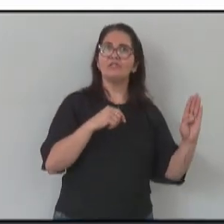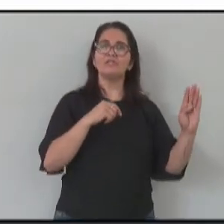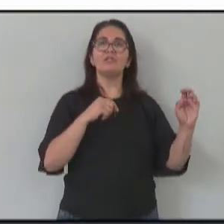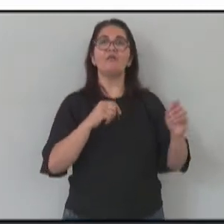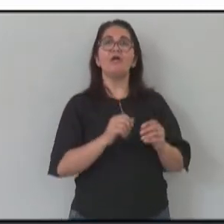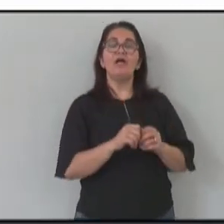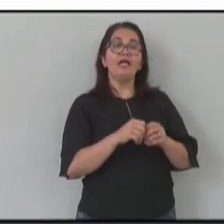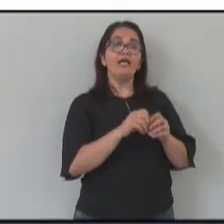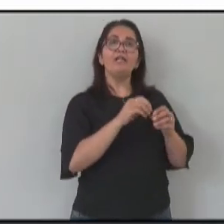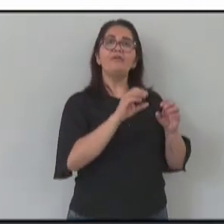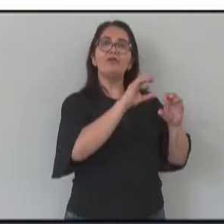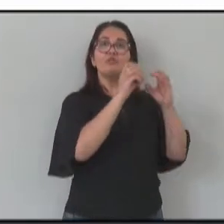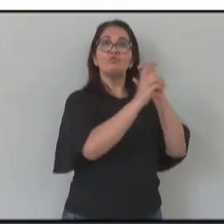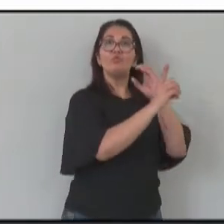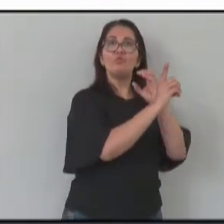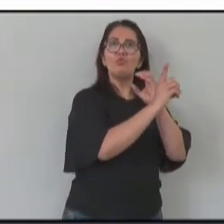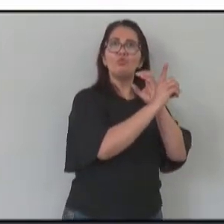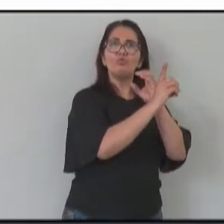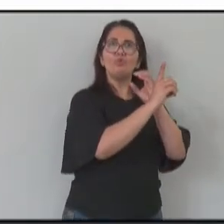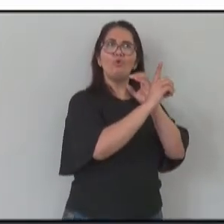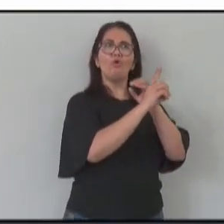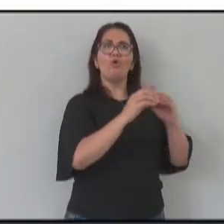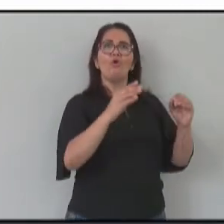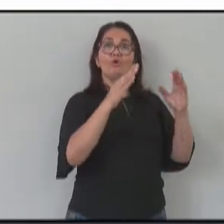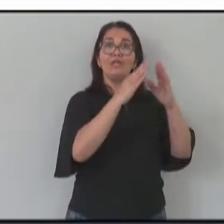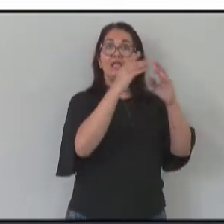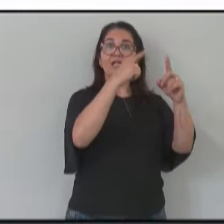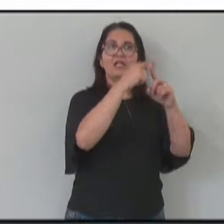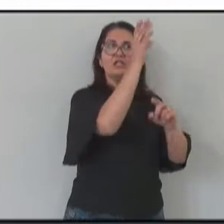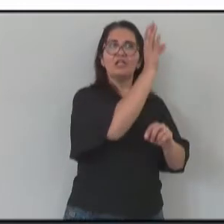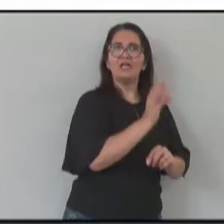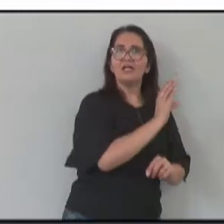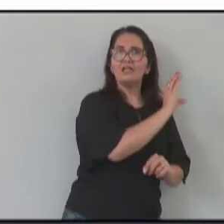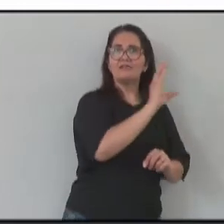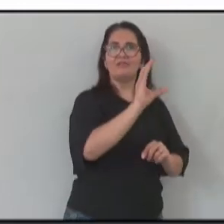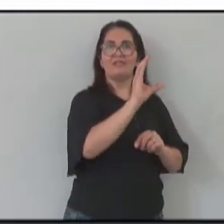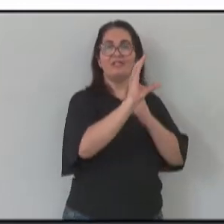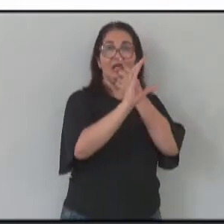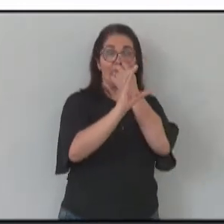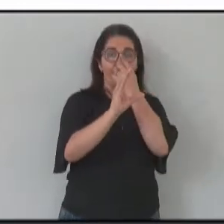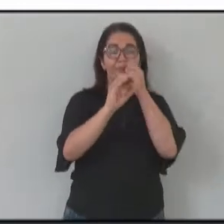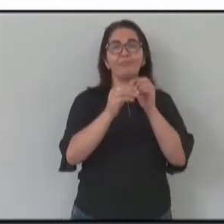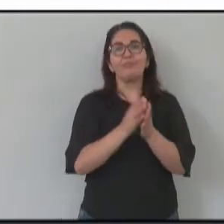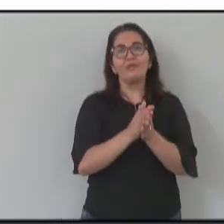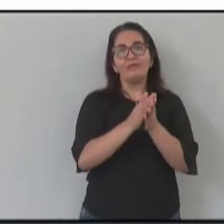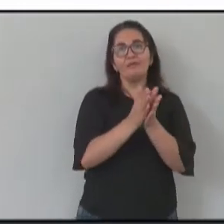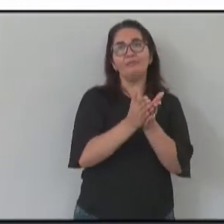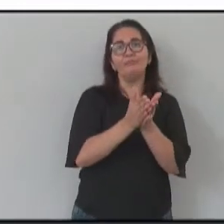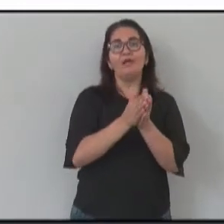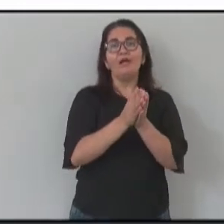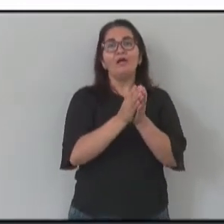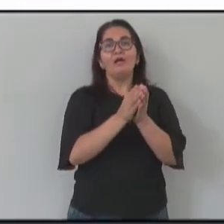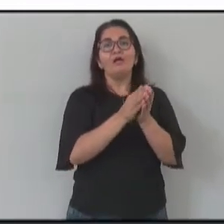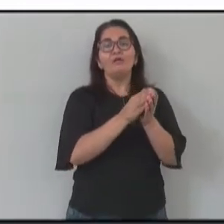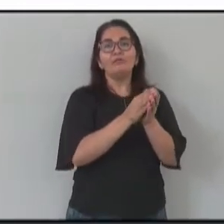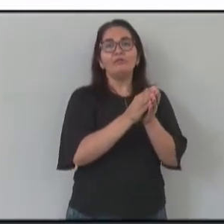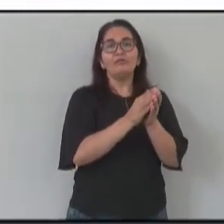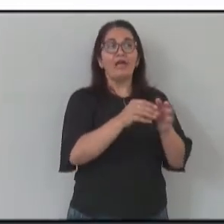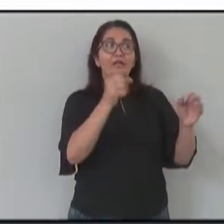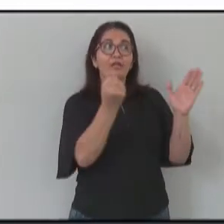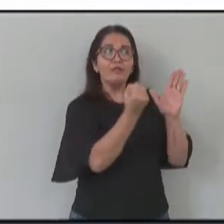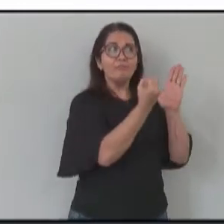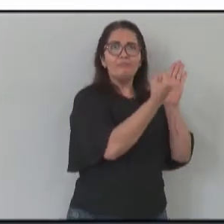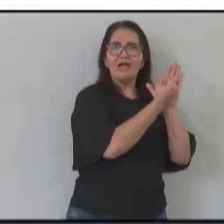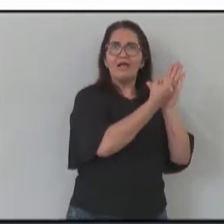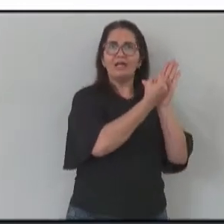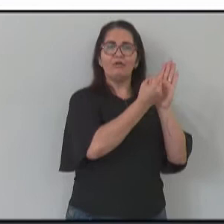abril. Ali ele ergue uma cruz e eles fazem um culto aonde de